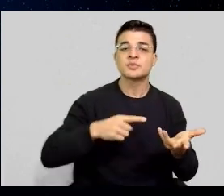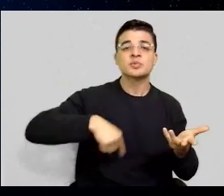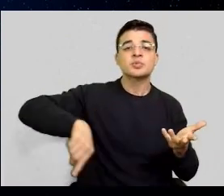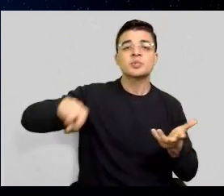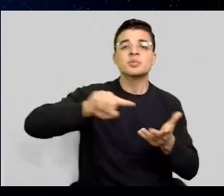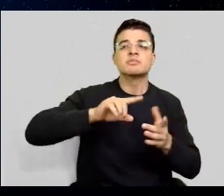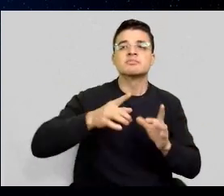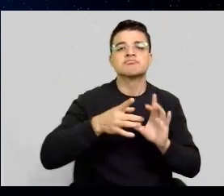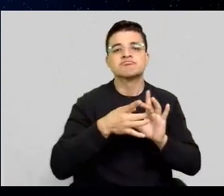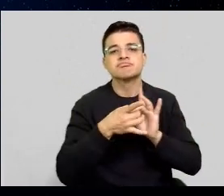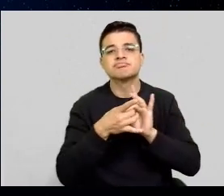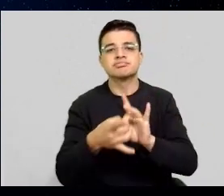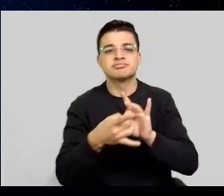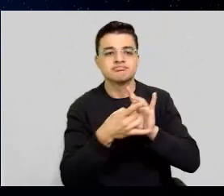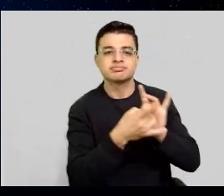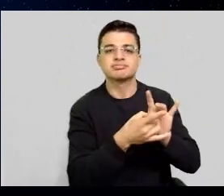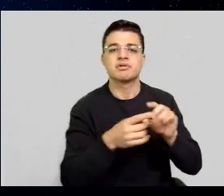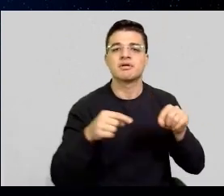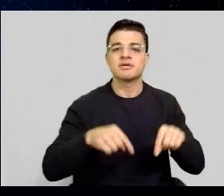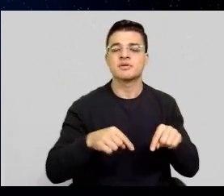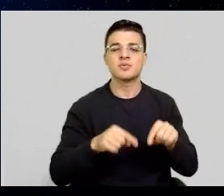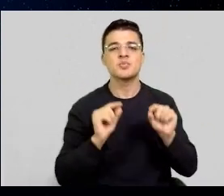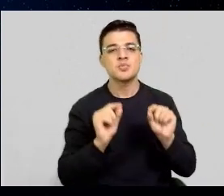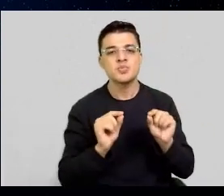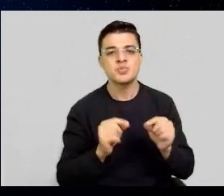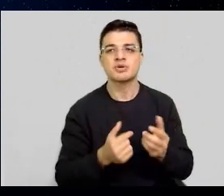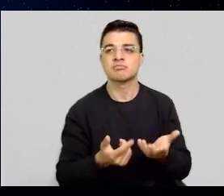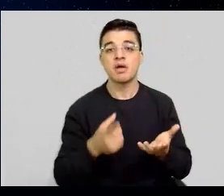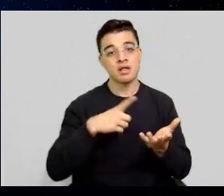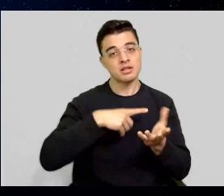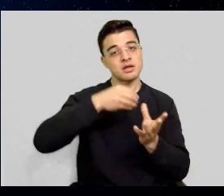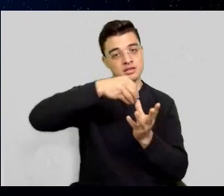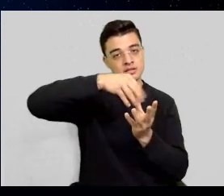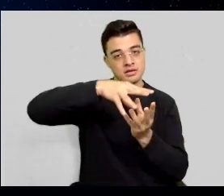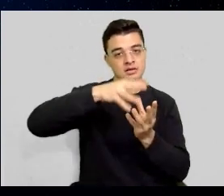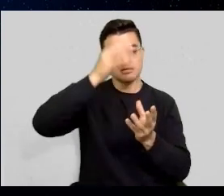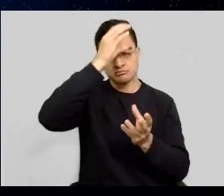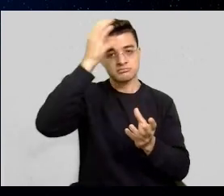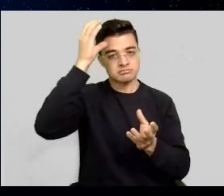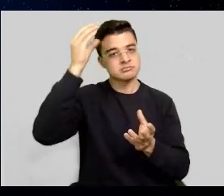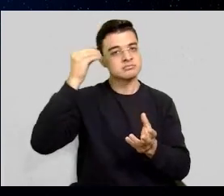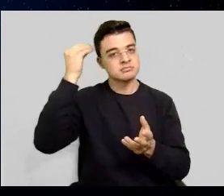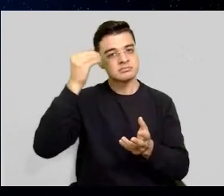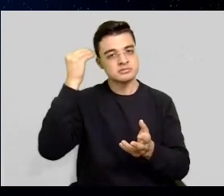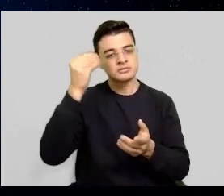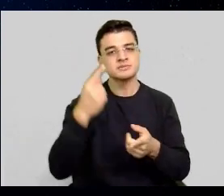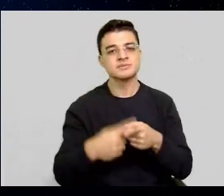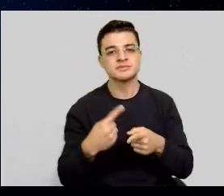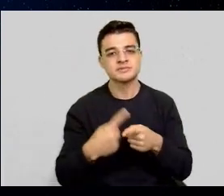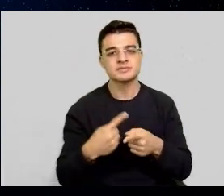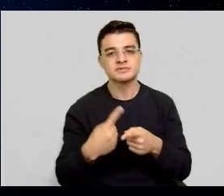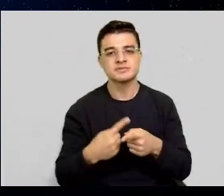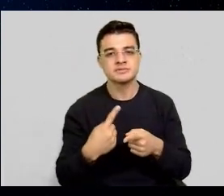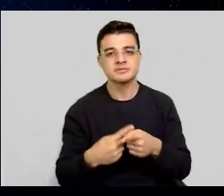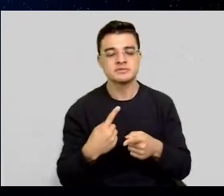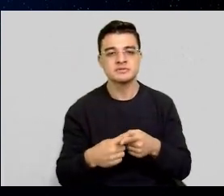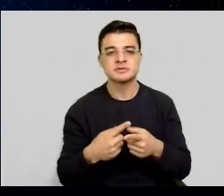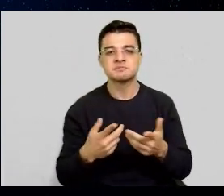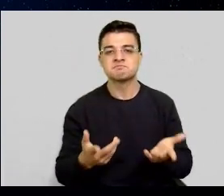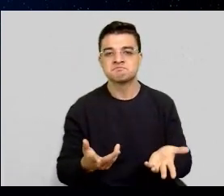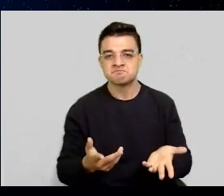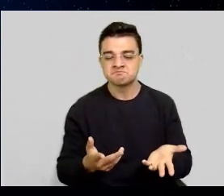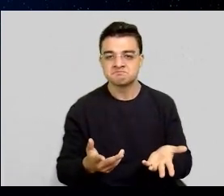fazendo aqui? Se hoje nós temos uma trilha de Customer Experience, é justamente porque nós